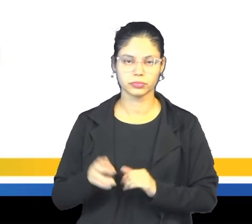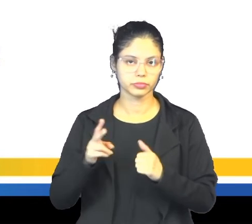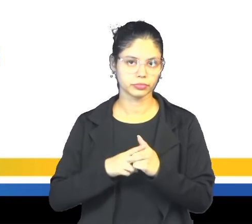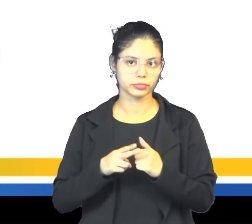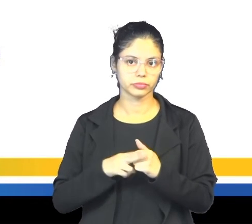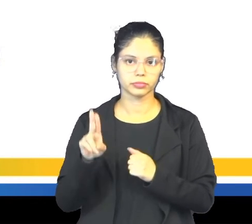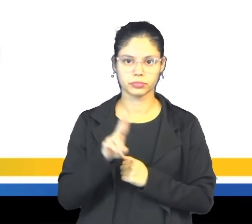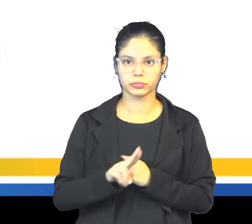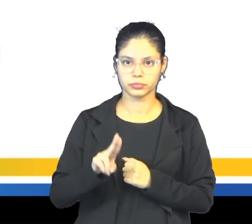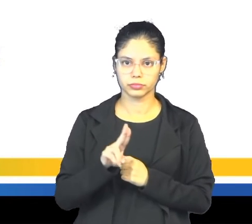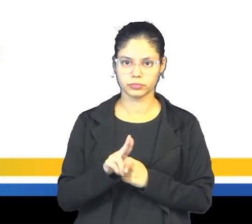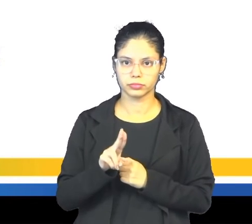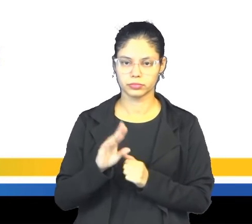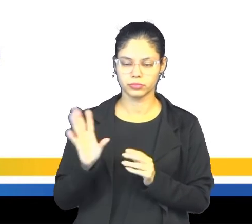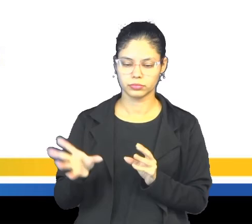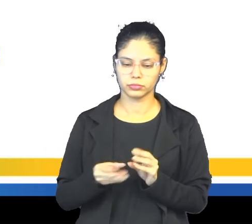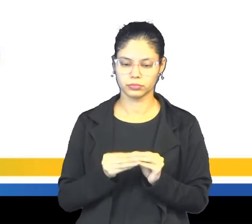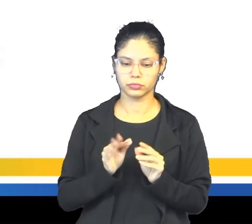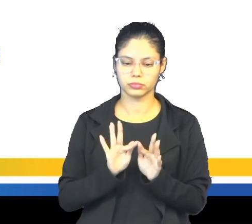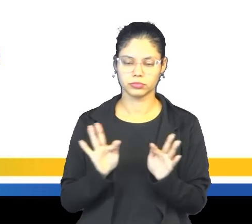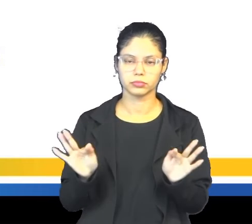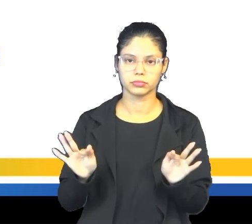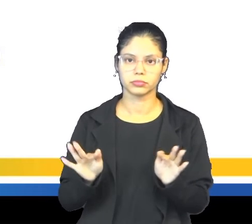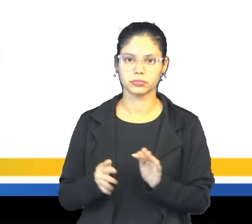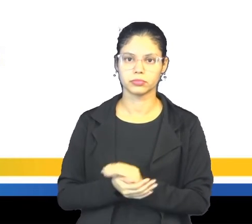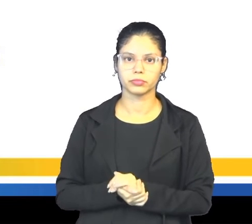utilizar para poder completar as frases?